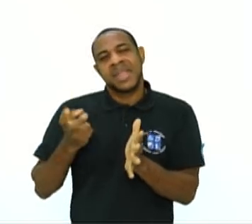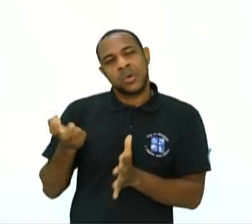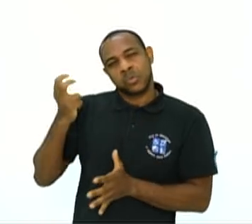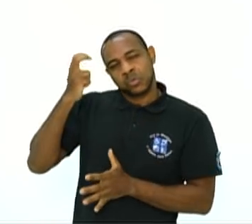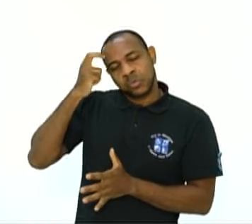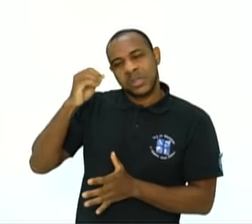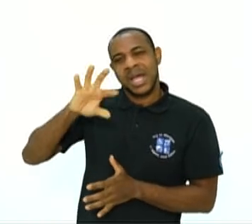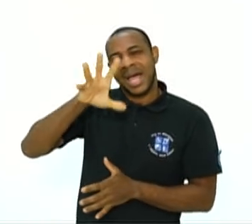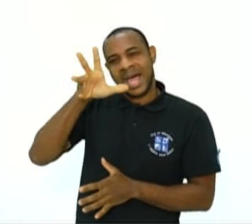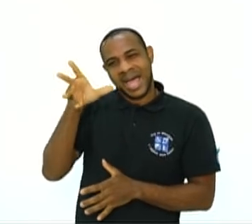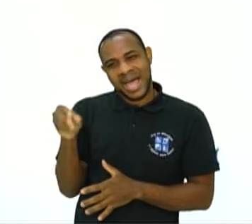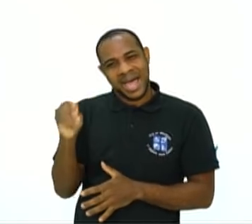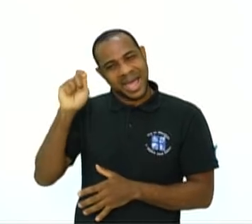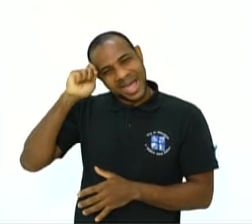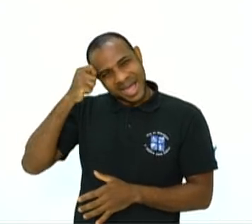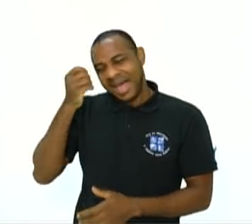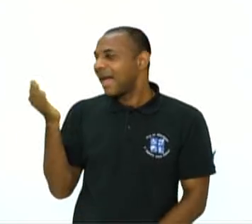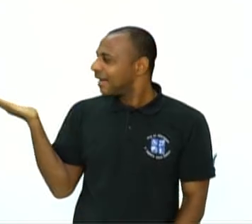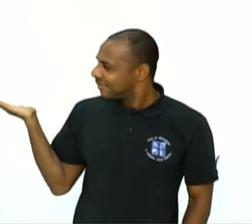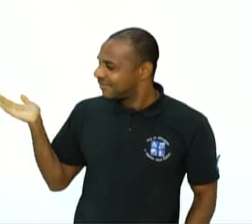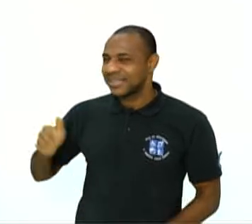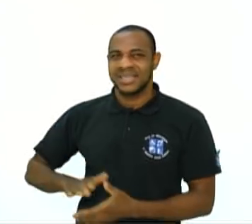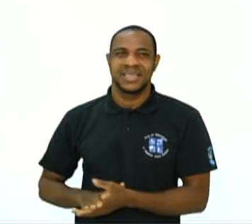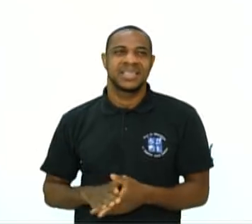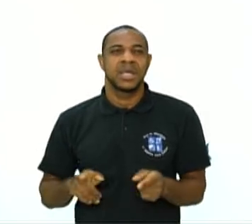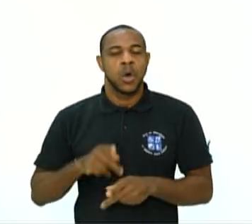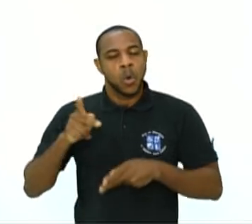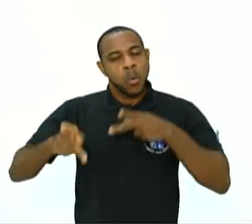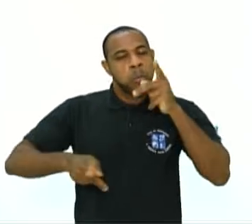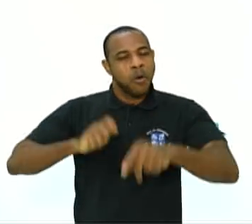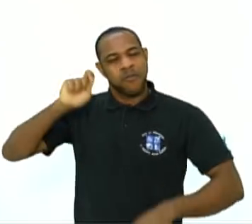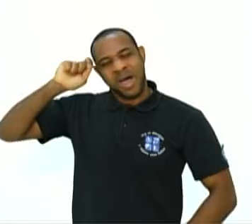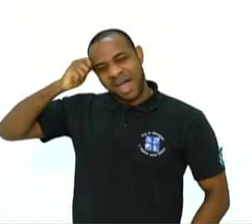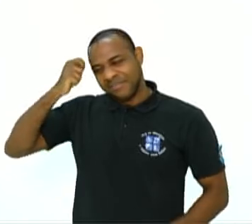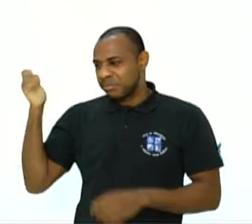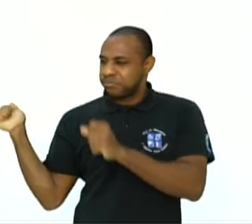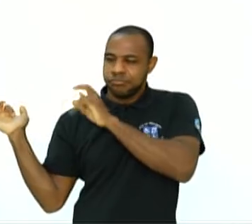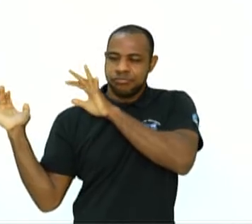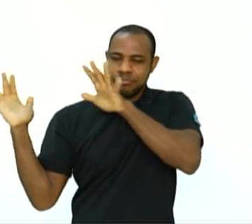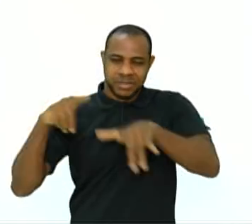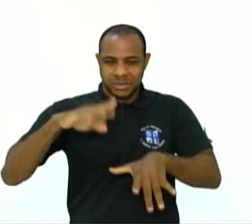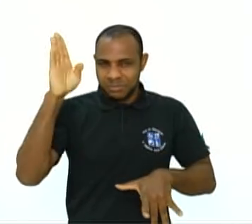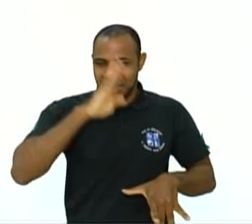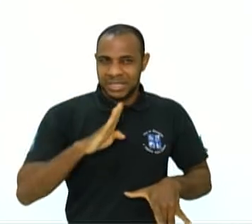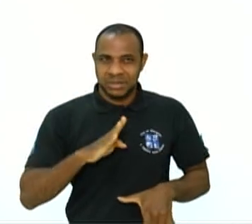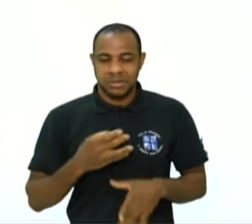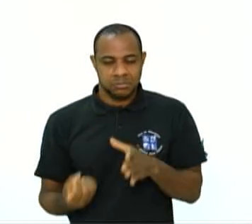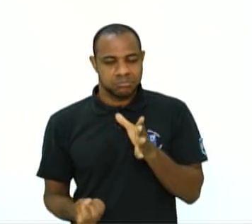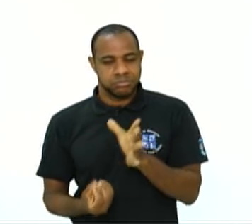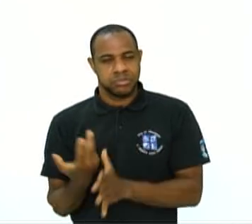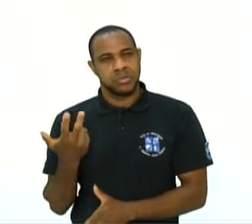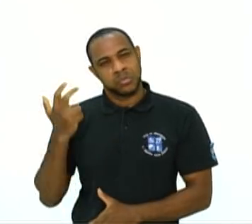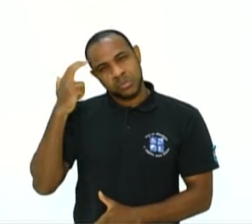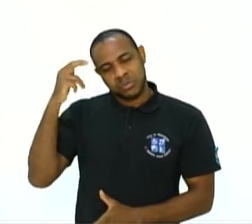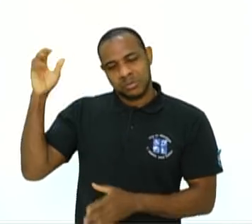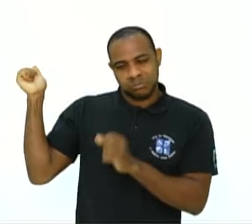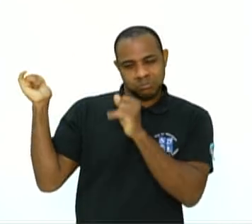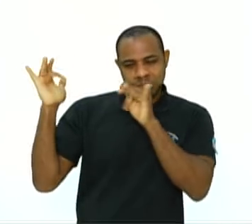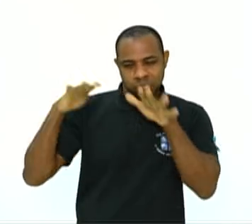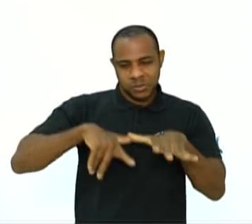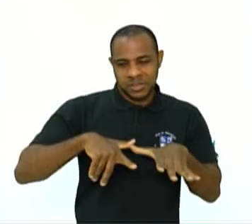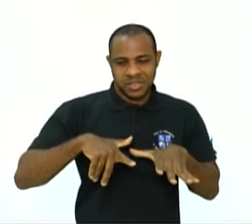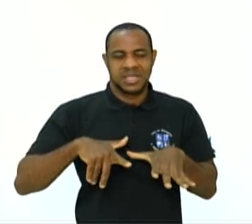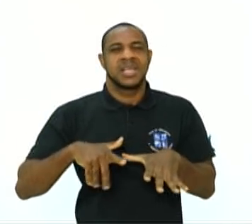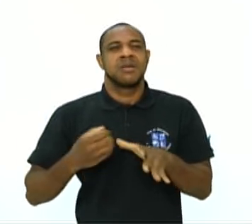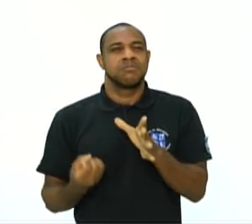o Brasil e que germinou muita arte e cultura em toda parte, né? Então, a gente tem dança, música, né? A gente pode